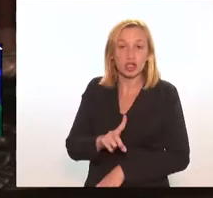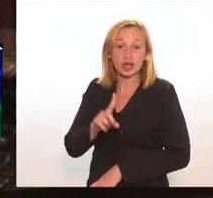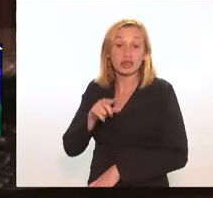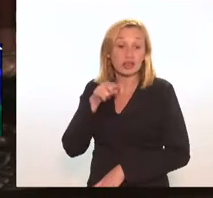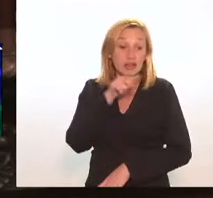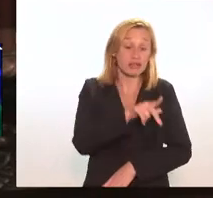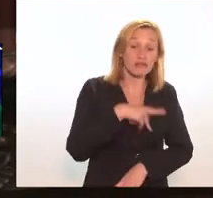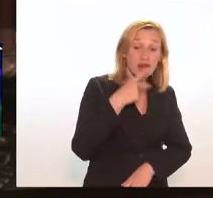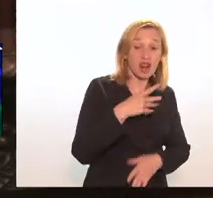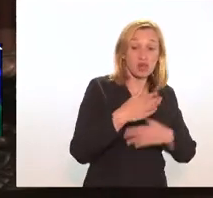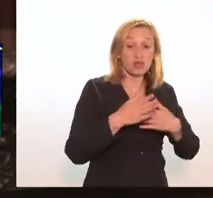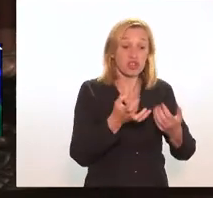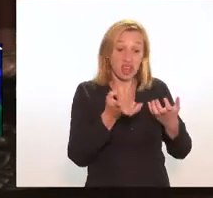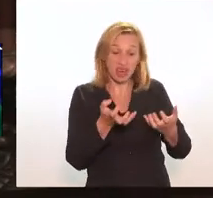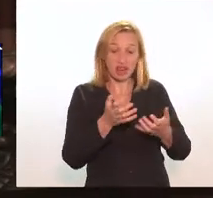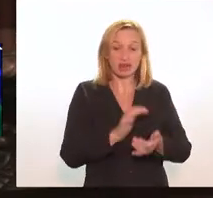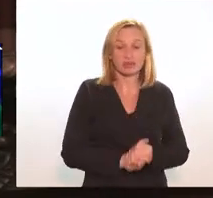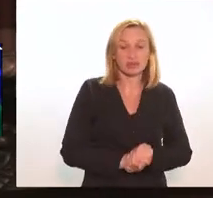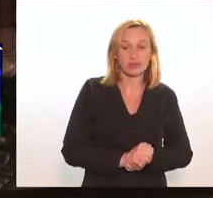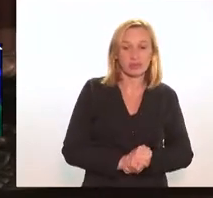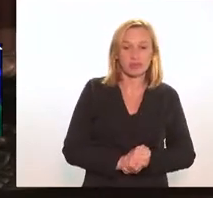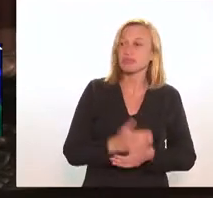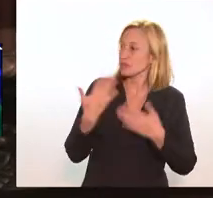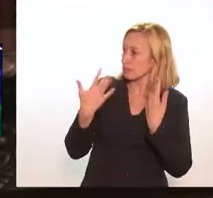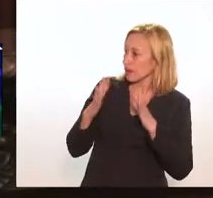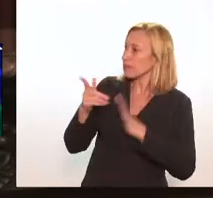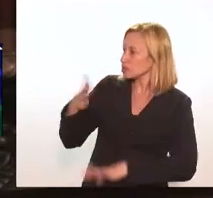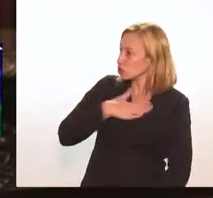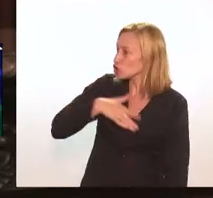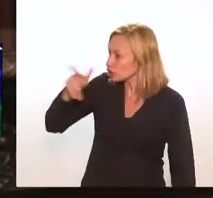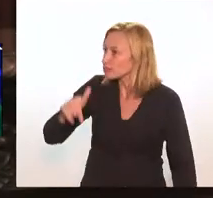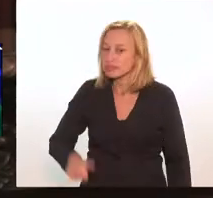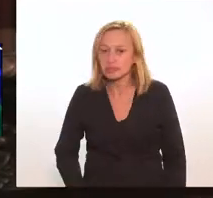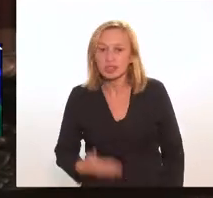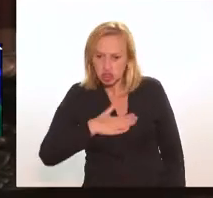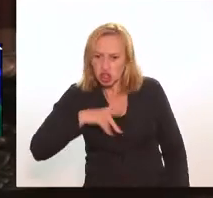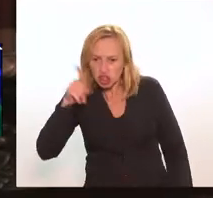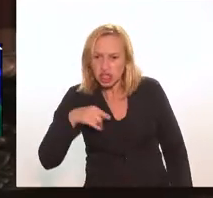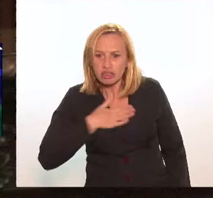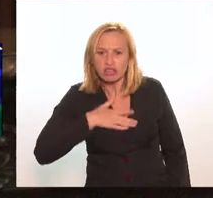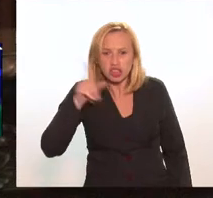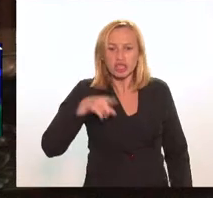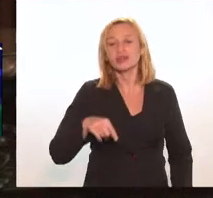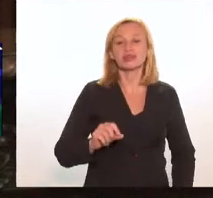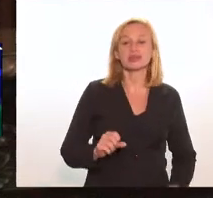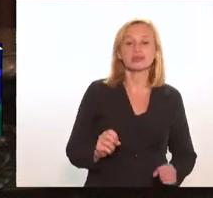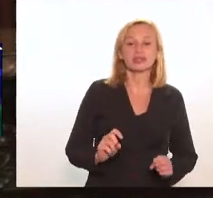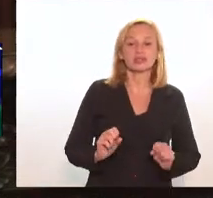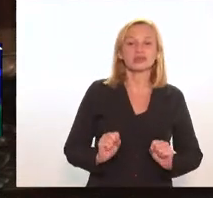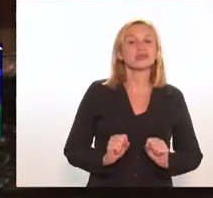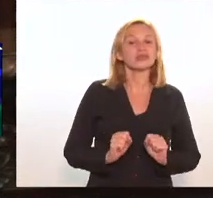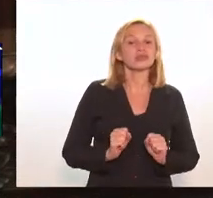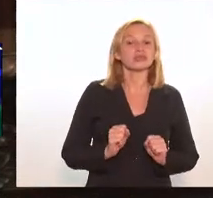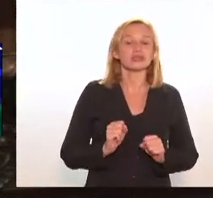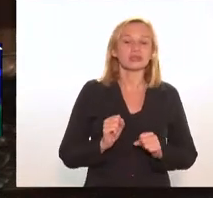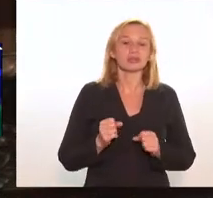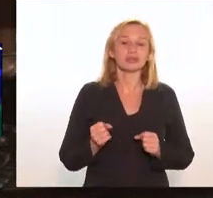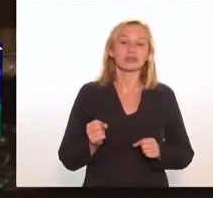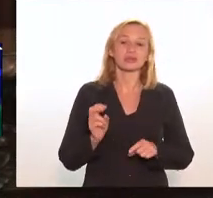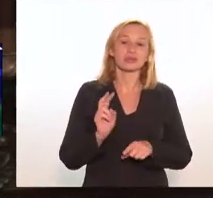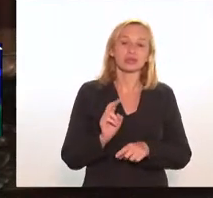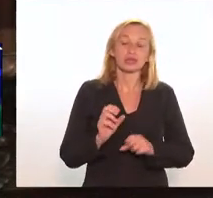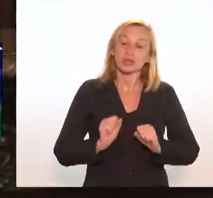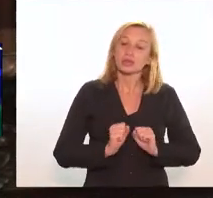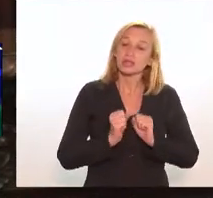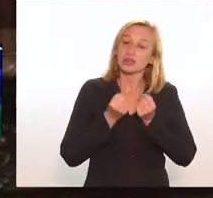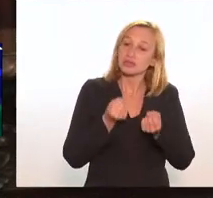que ele bem entender. Parabéns, gostei dessa. Gostei da mesma. Eu defendo o direito, mas eu